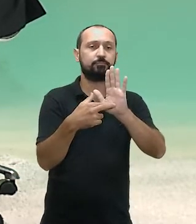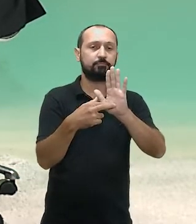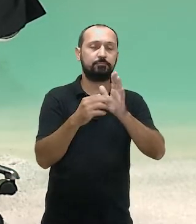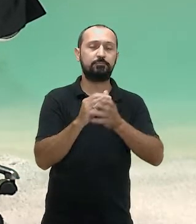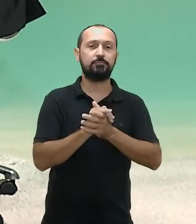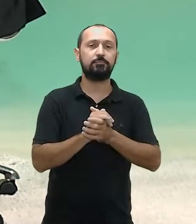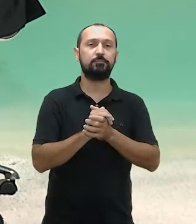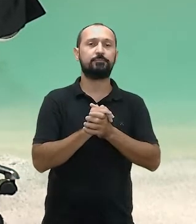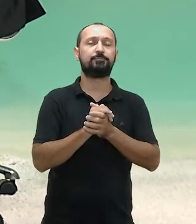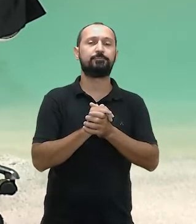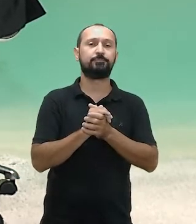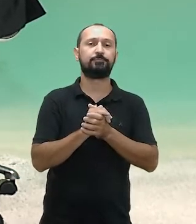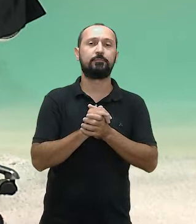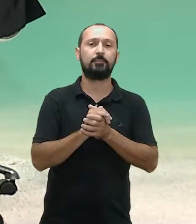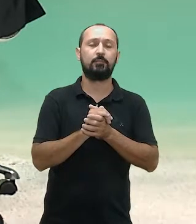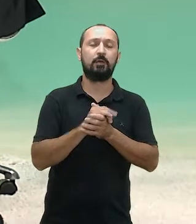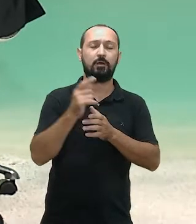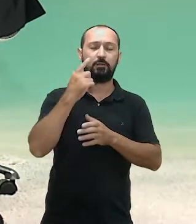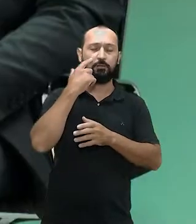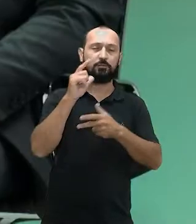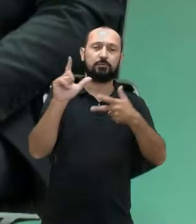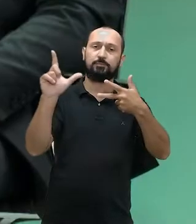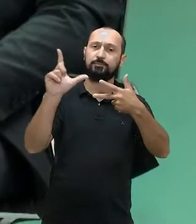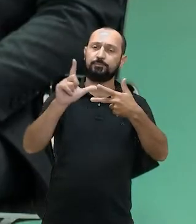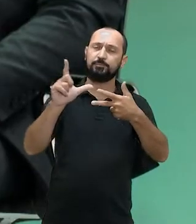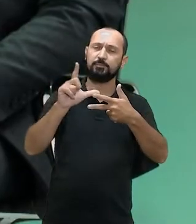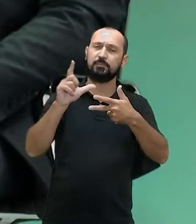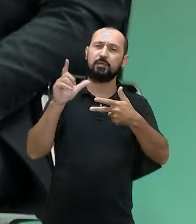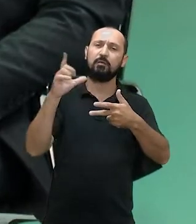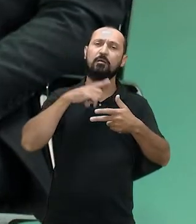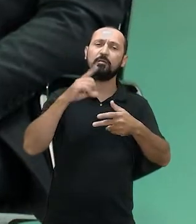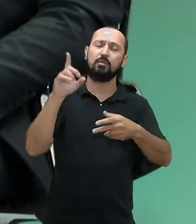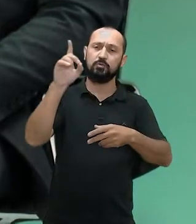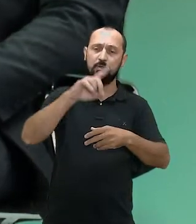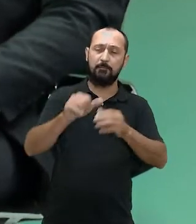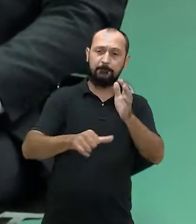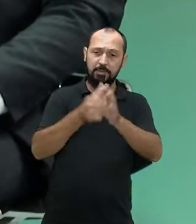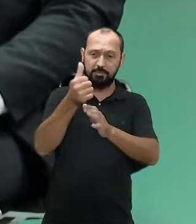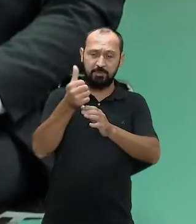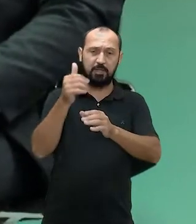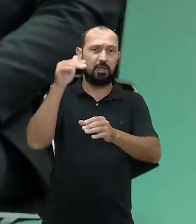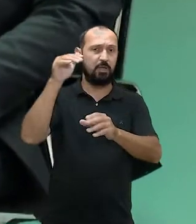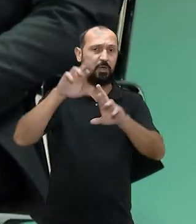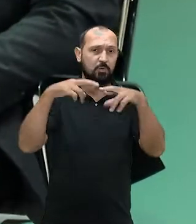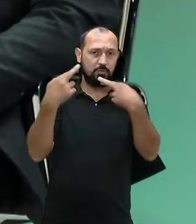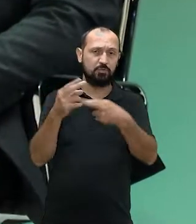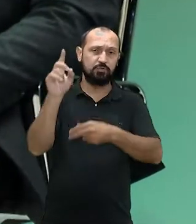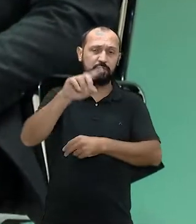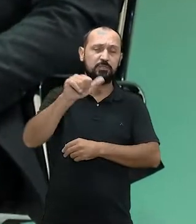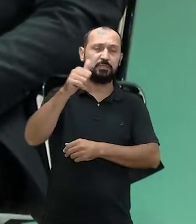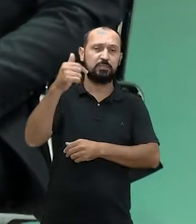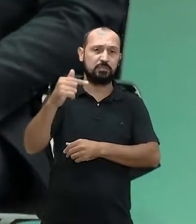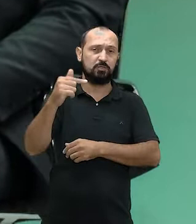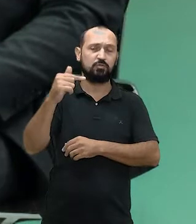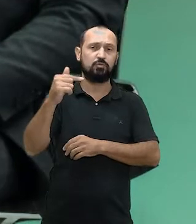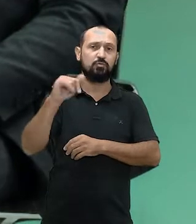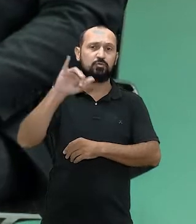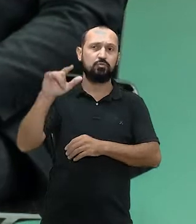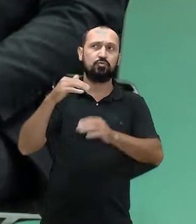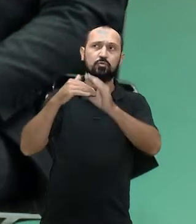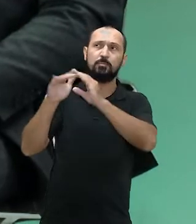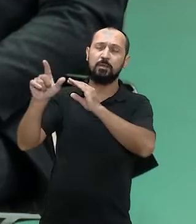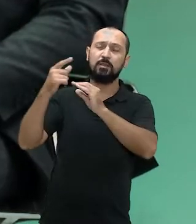caminho. Aí o Legislativo tem até o término da primeira sessão, que é 17 de julho, para encaminhar para o